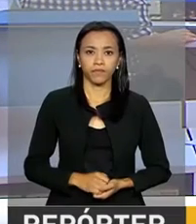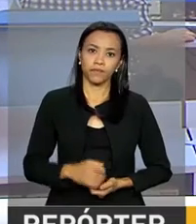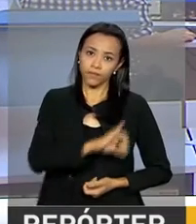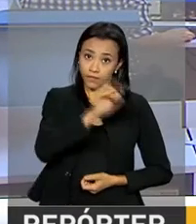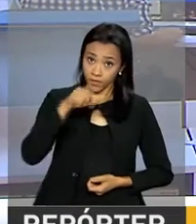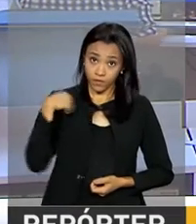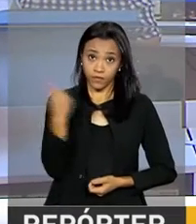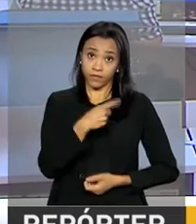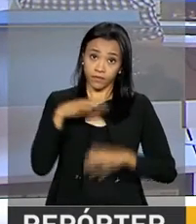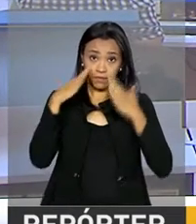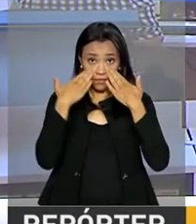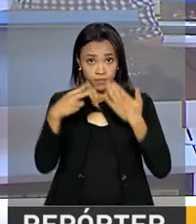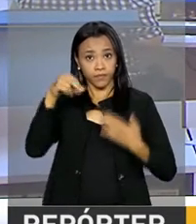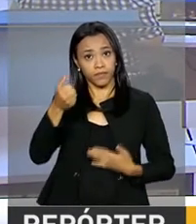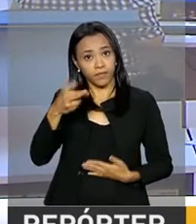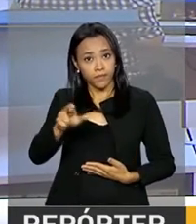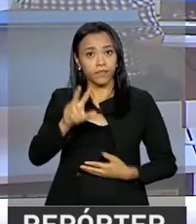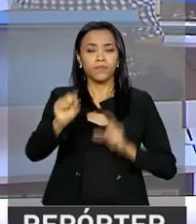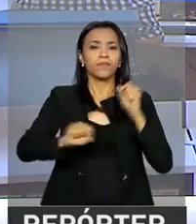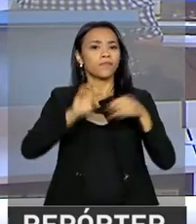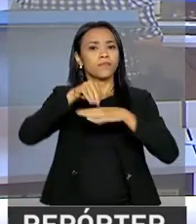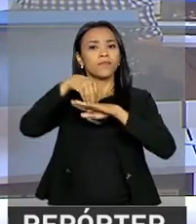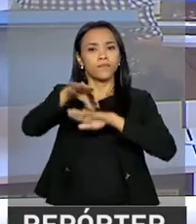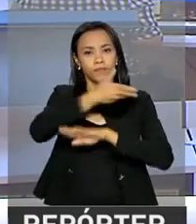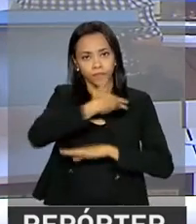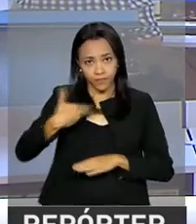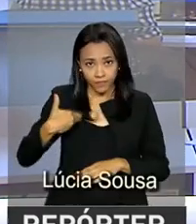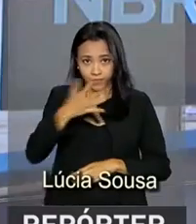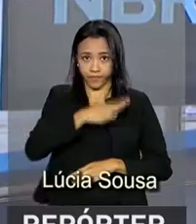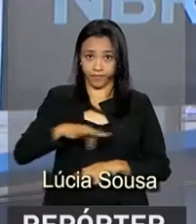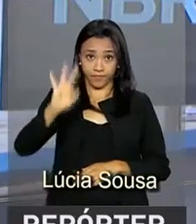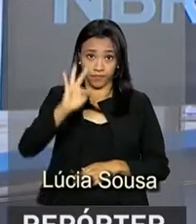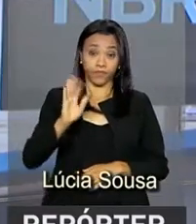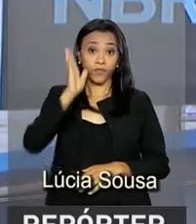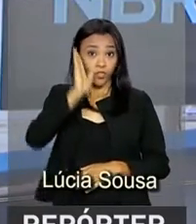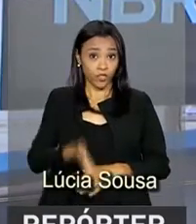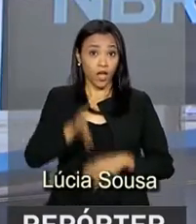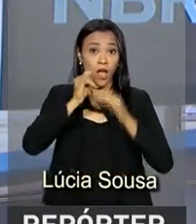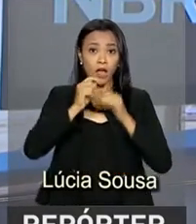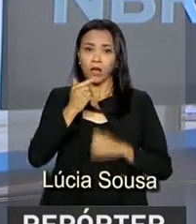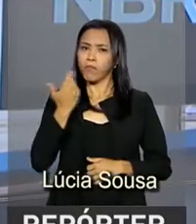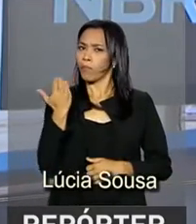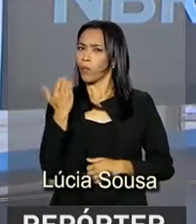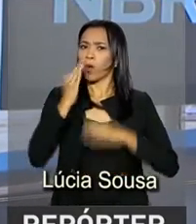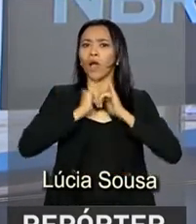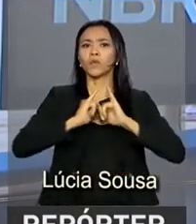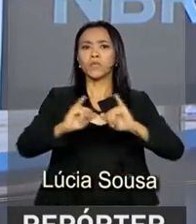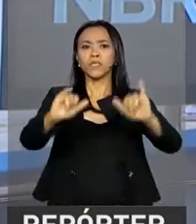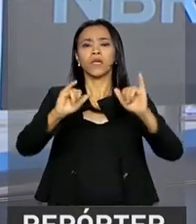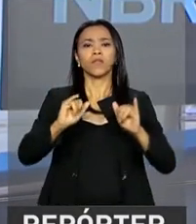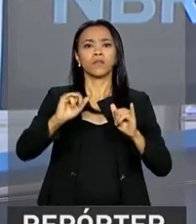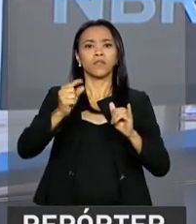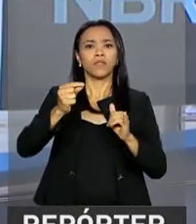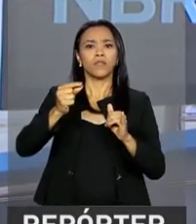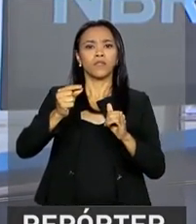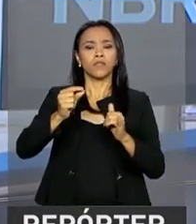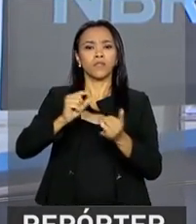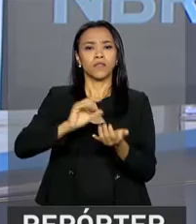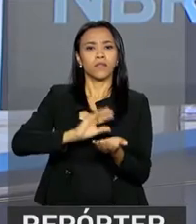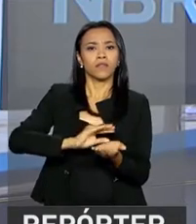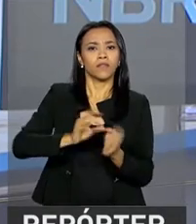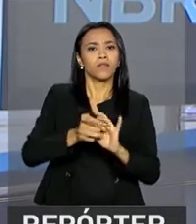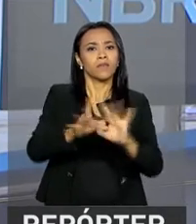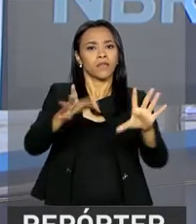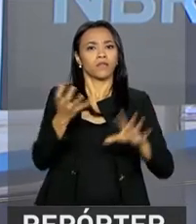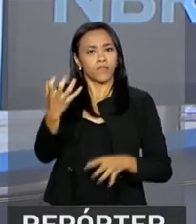Olá, estamos de volta com o Repórter NBR e as notícias do governo federal. Foi anunciada agora há pouco a liberação de saque das